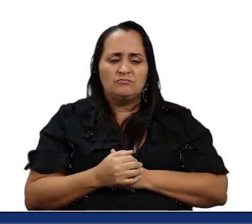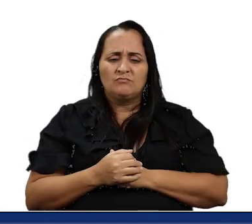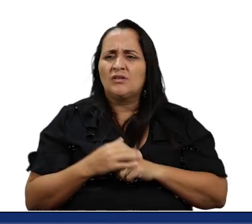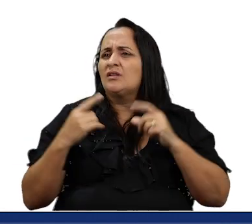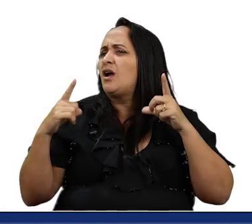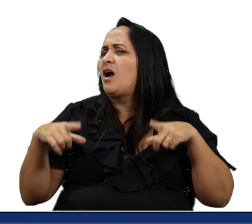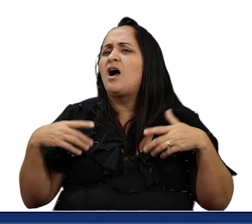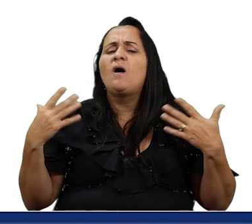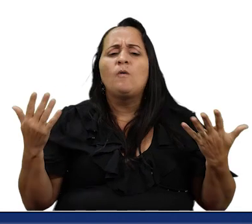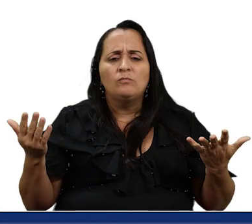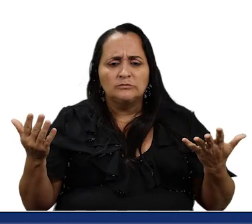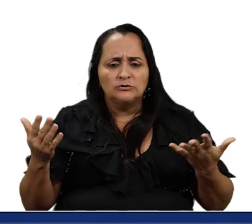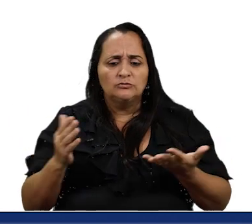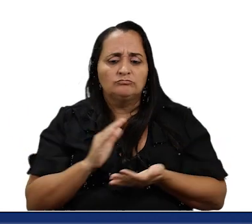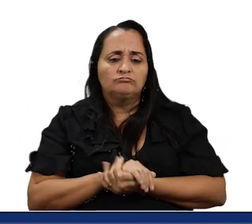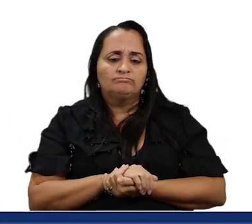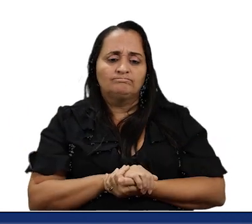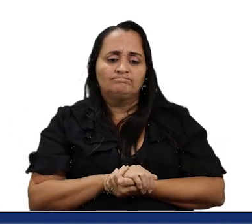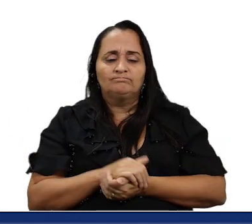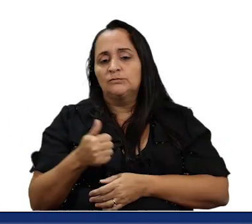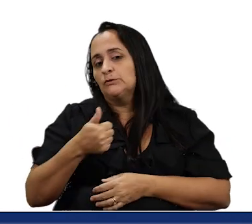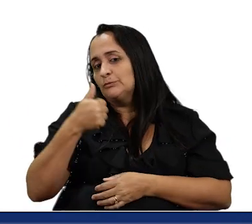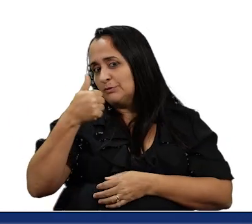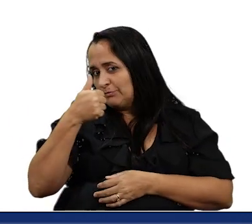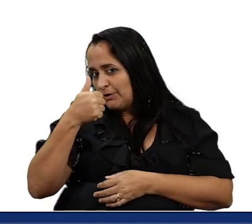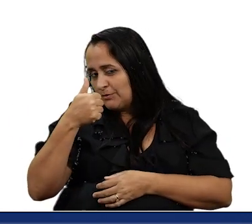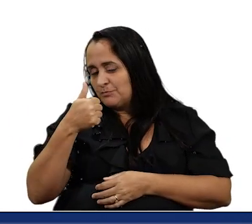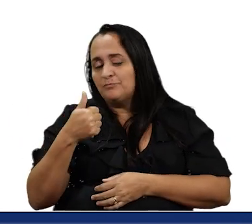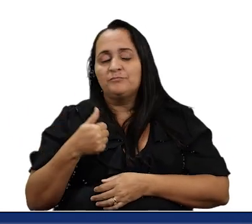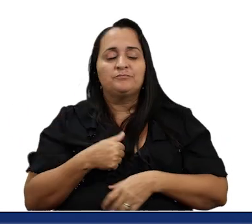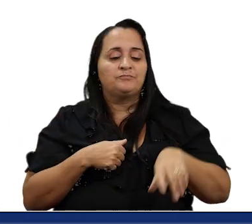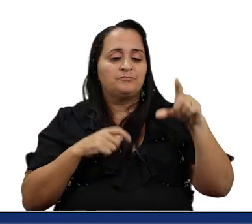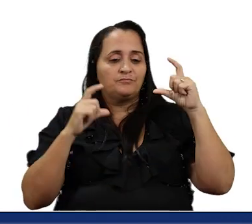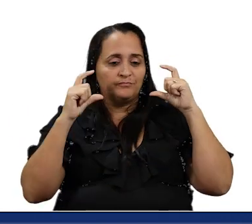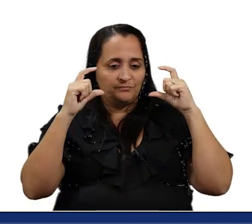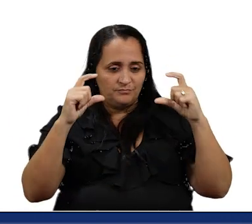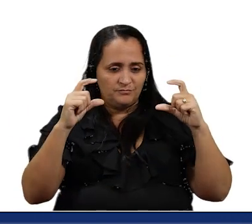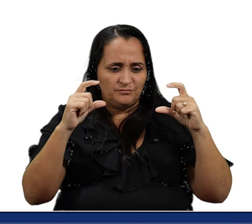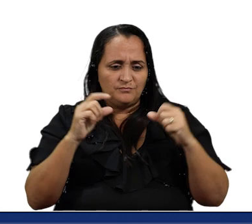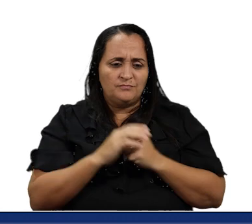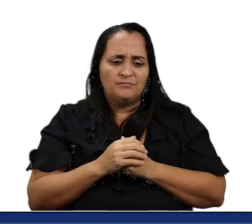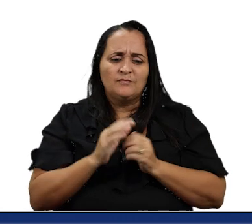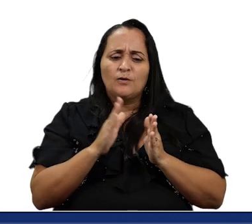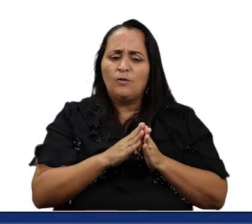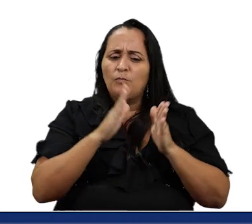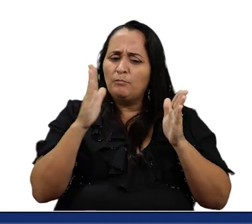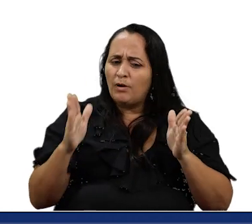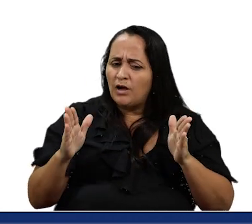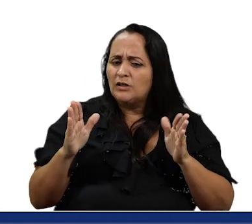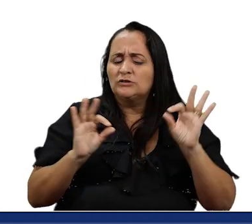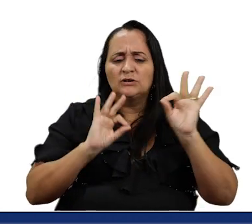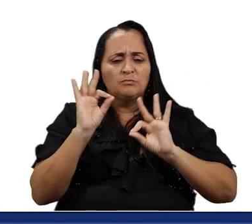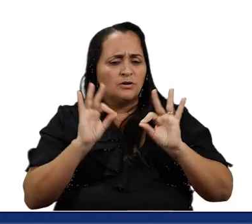essas informações? Logo aqui no primeiro parágrafo. Como parte da programação do Festival da Primavera,